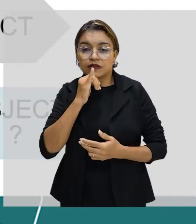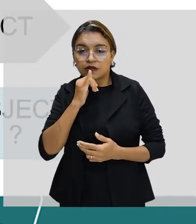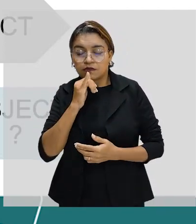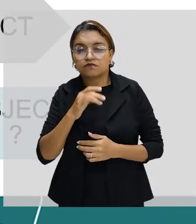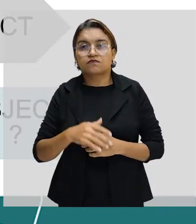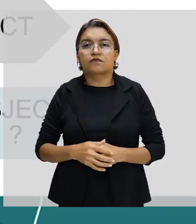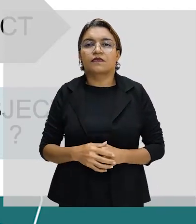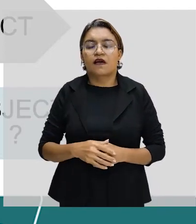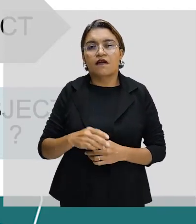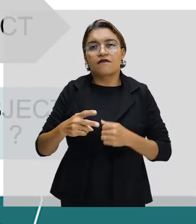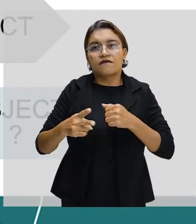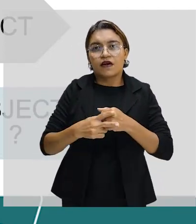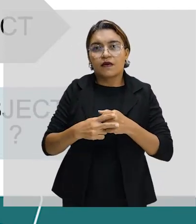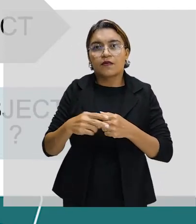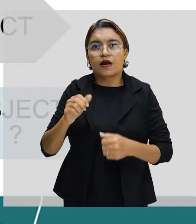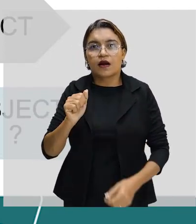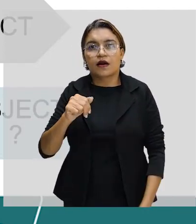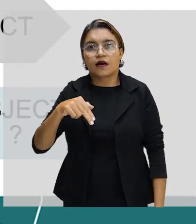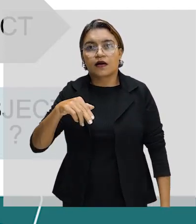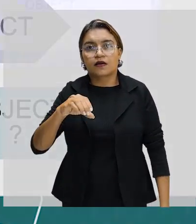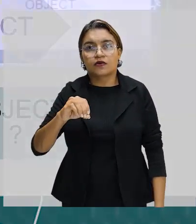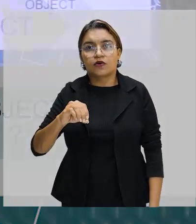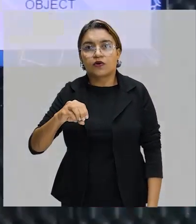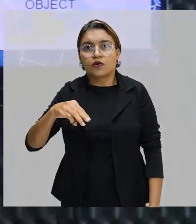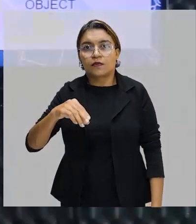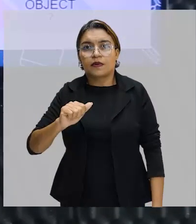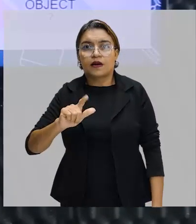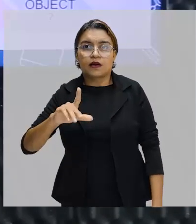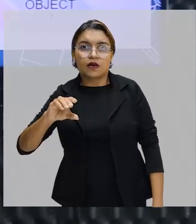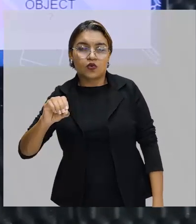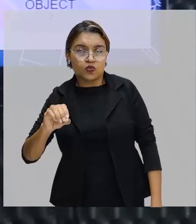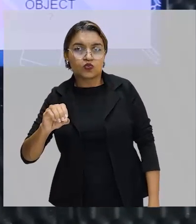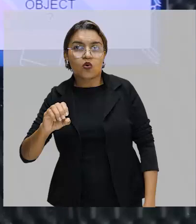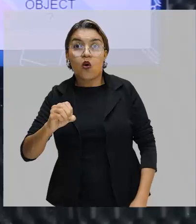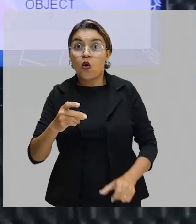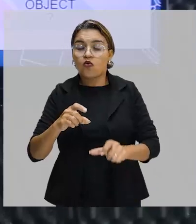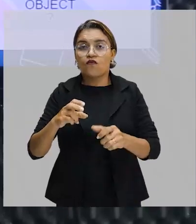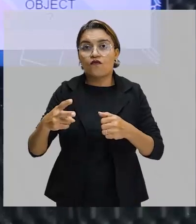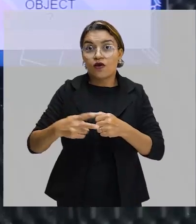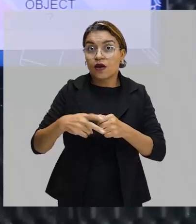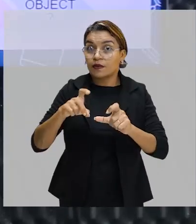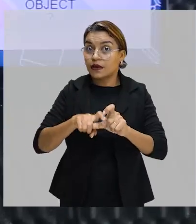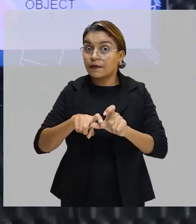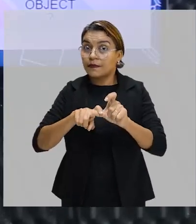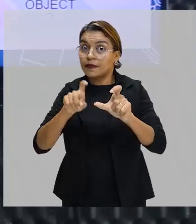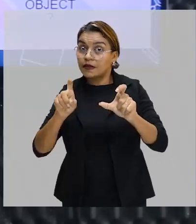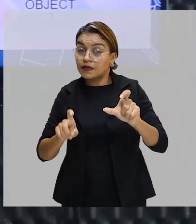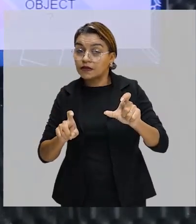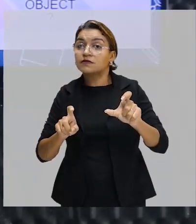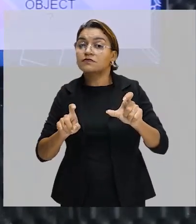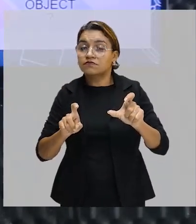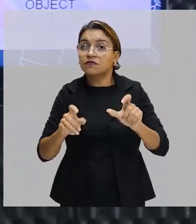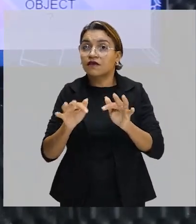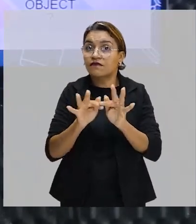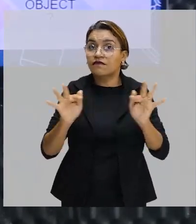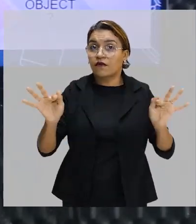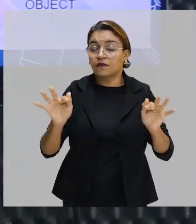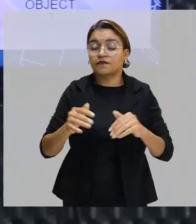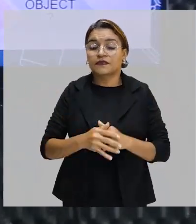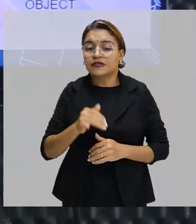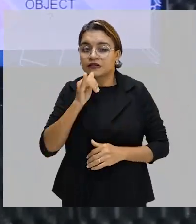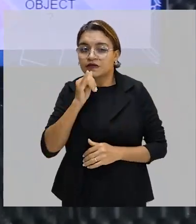verbos anômalos, verbos independentes, verbos que por conta própria conseguem estruturar as outras sentenças.